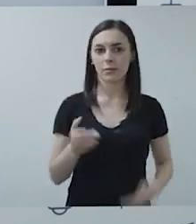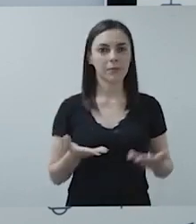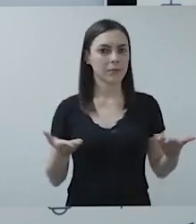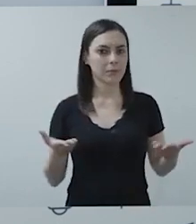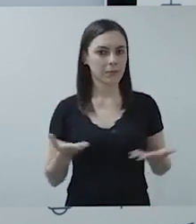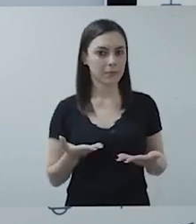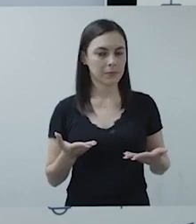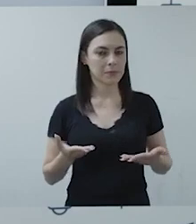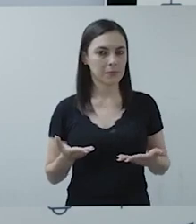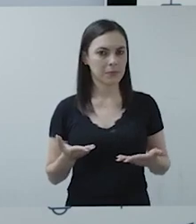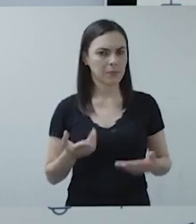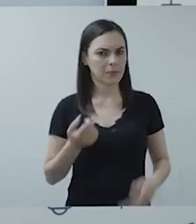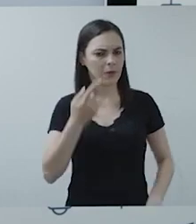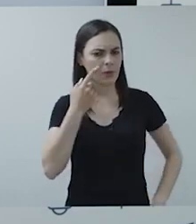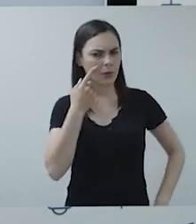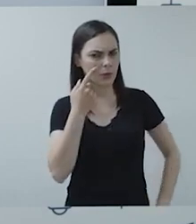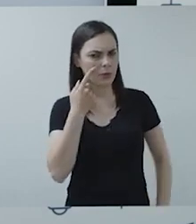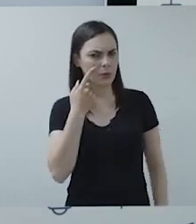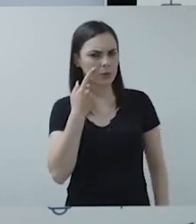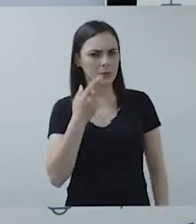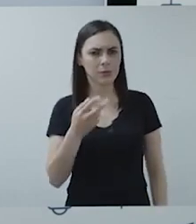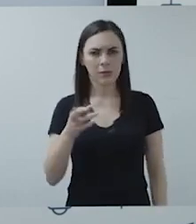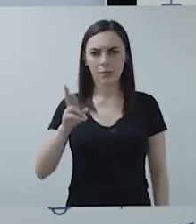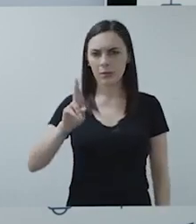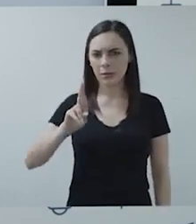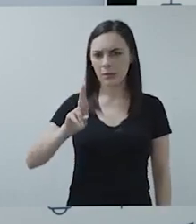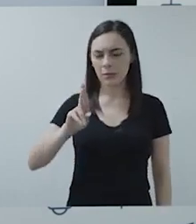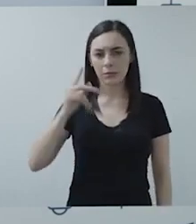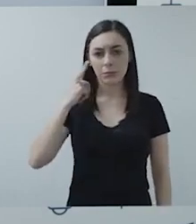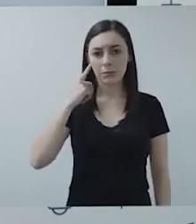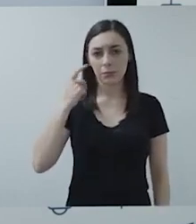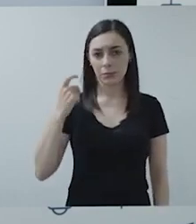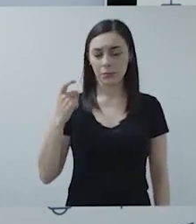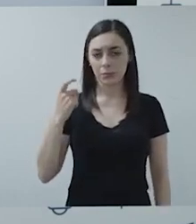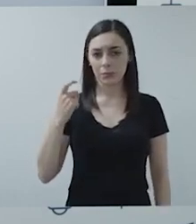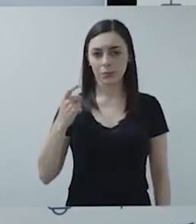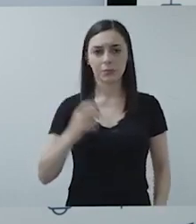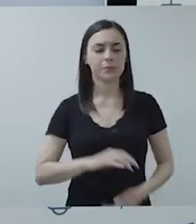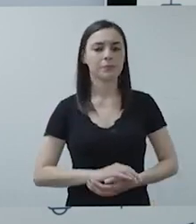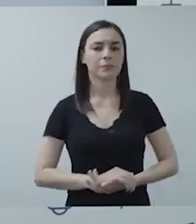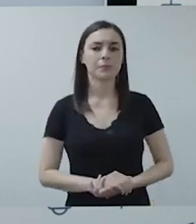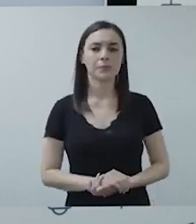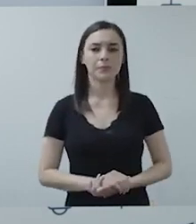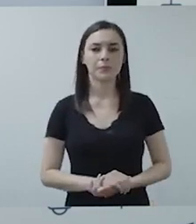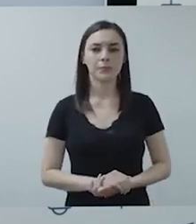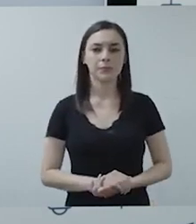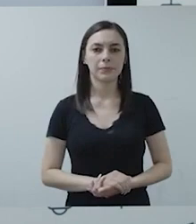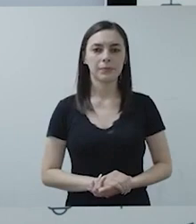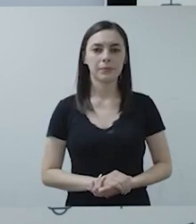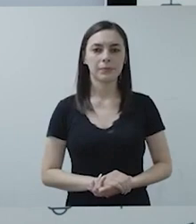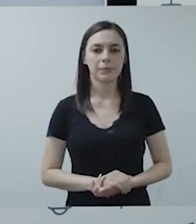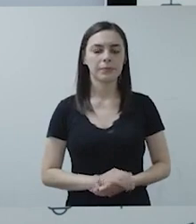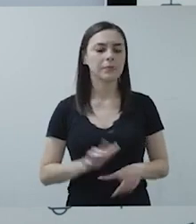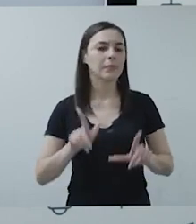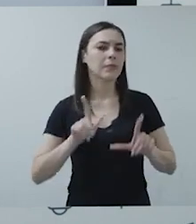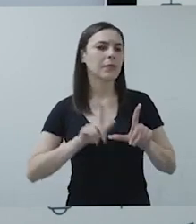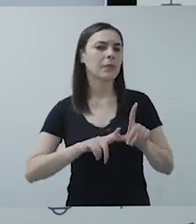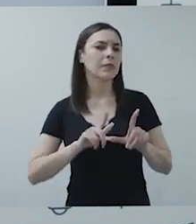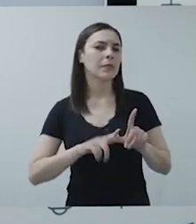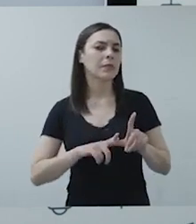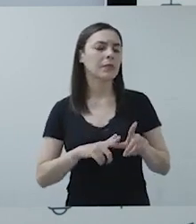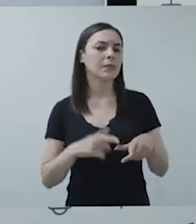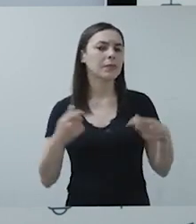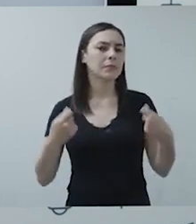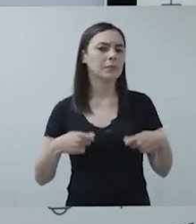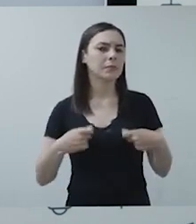ralo. Olha esse som aqui. Ra, ra. Qual letra vocês acham